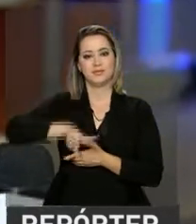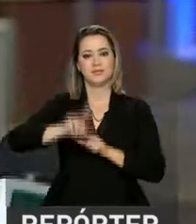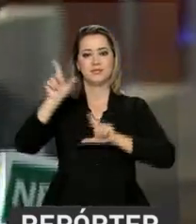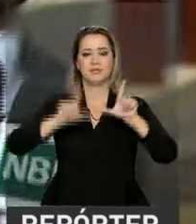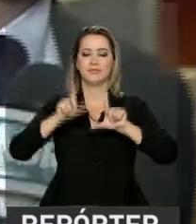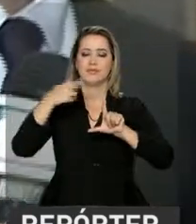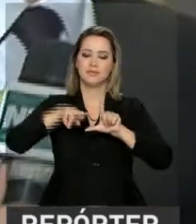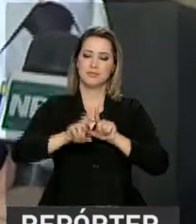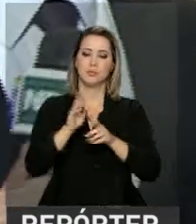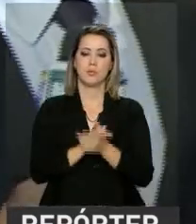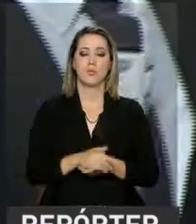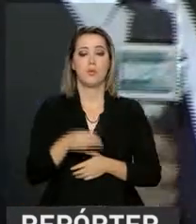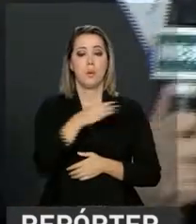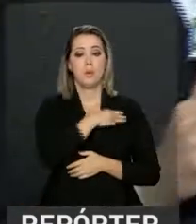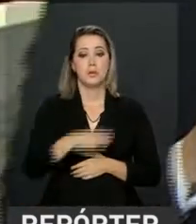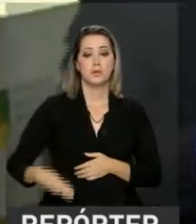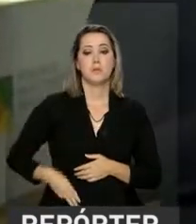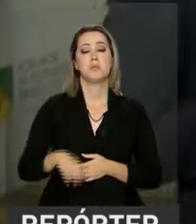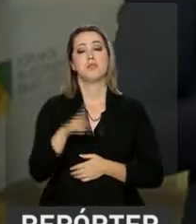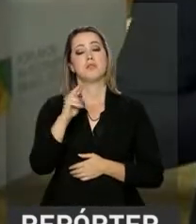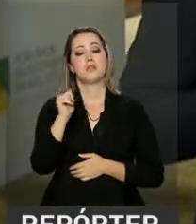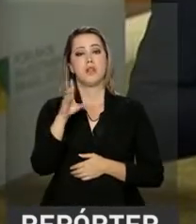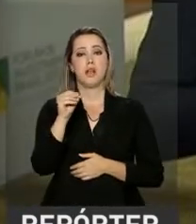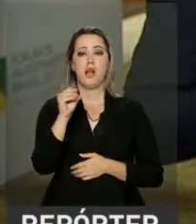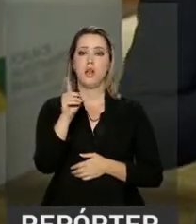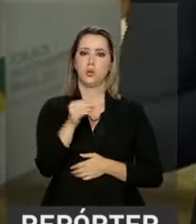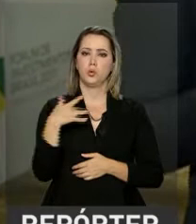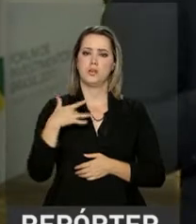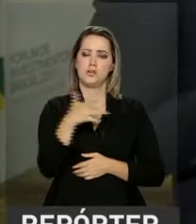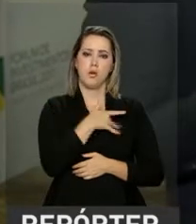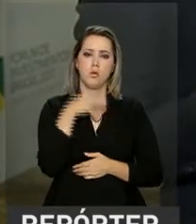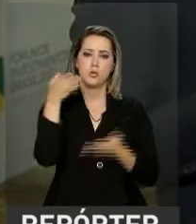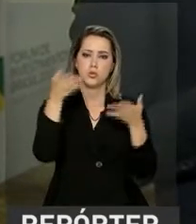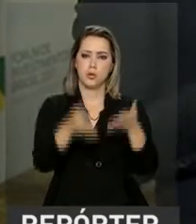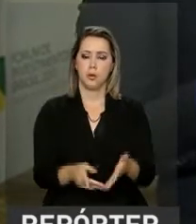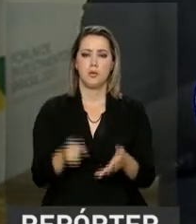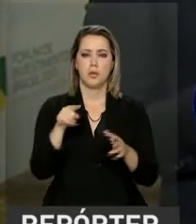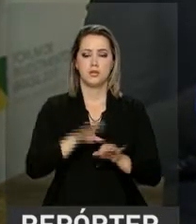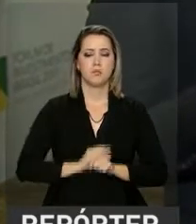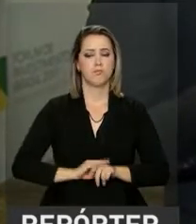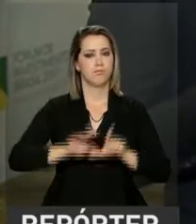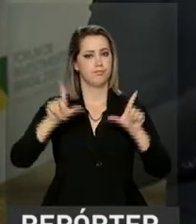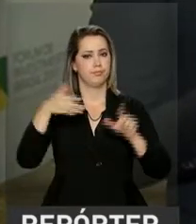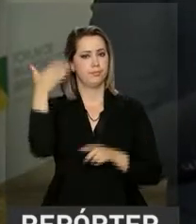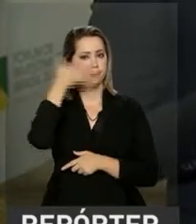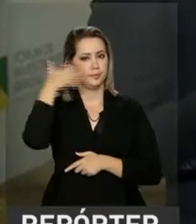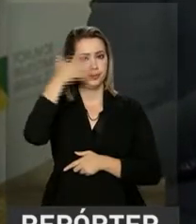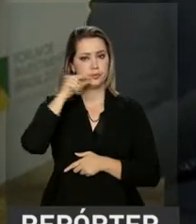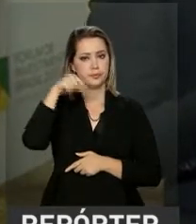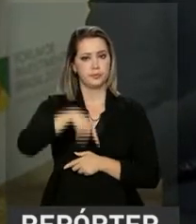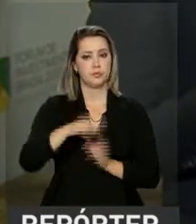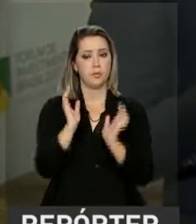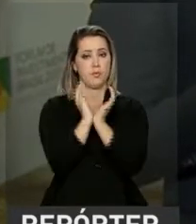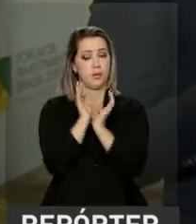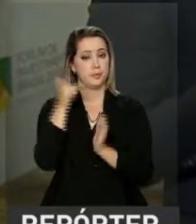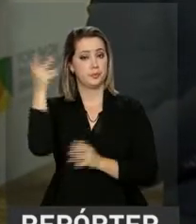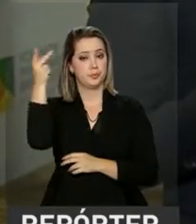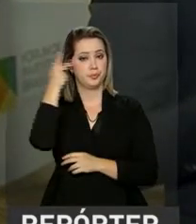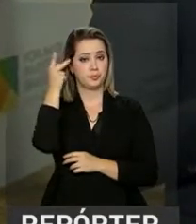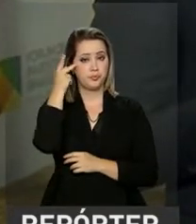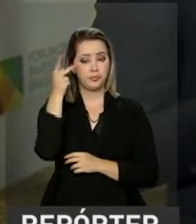Repórter NBR. Ministro Ricardo Barros, ministro da Saúde, que participou então de um painel aqui no Fórum de Investimentos